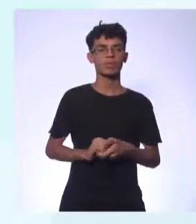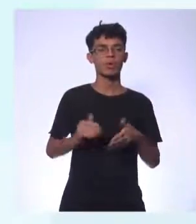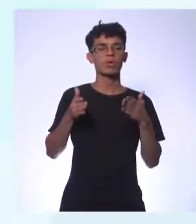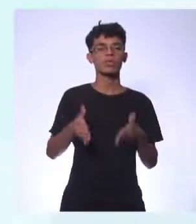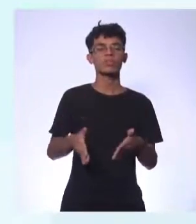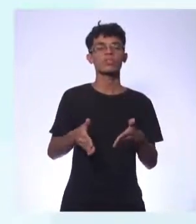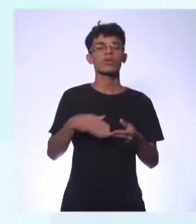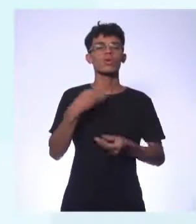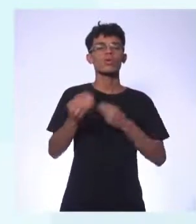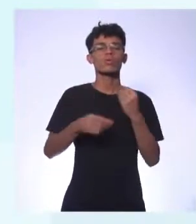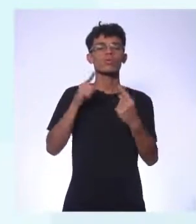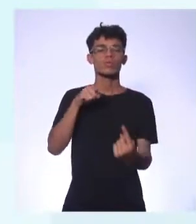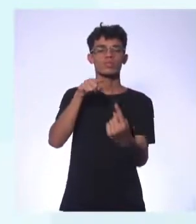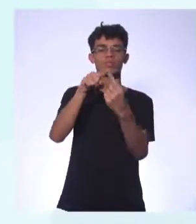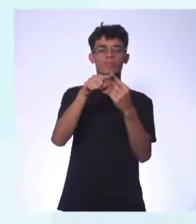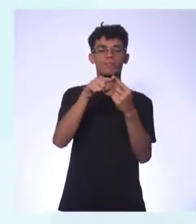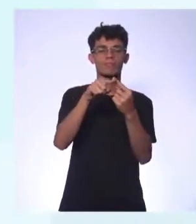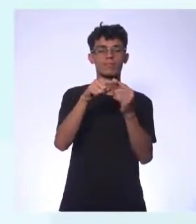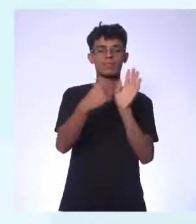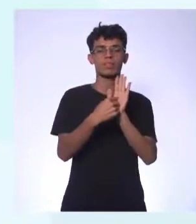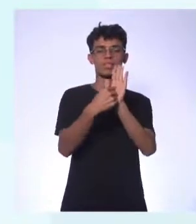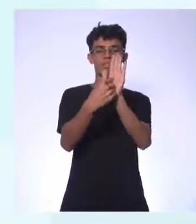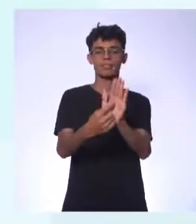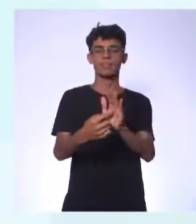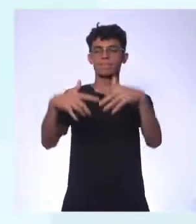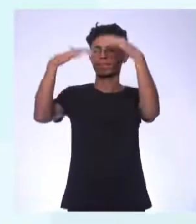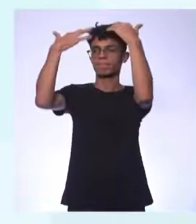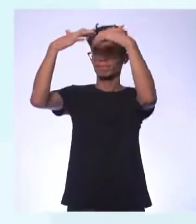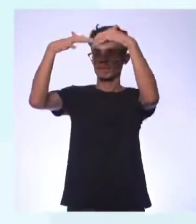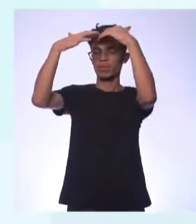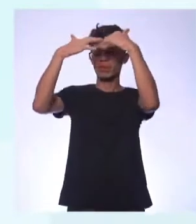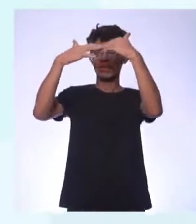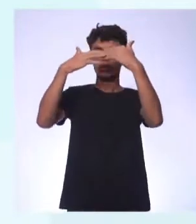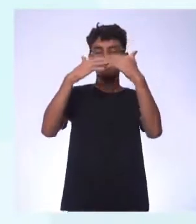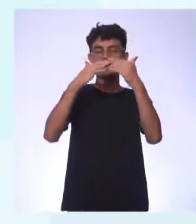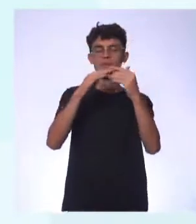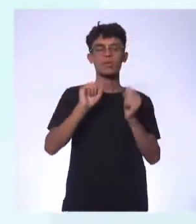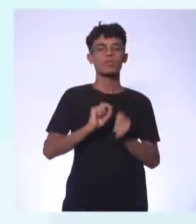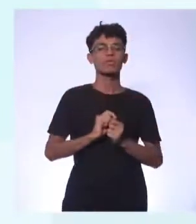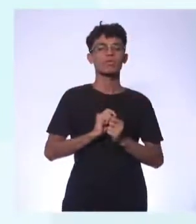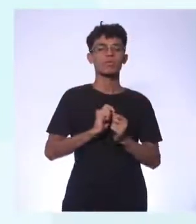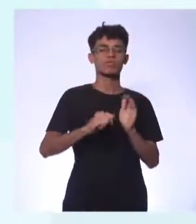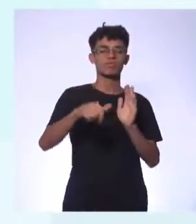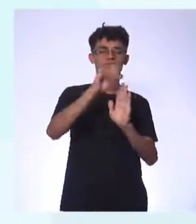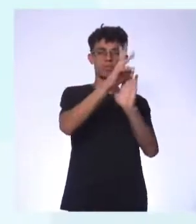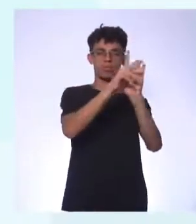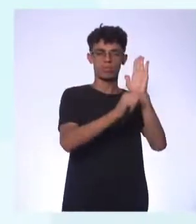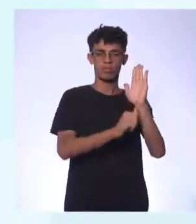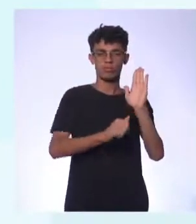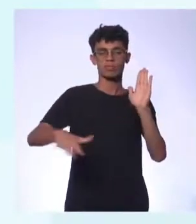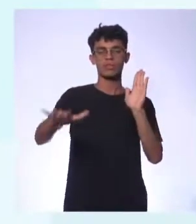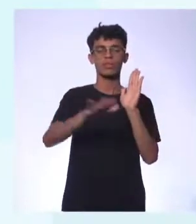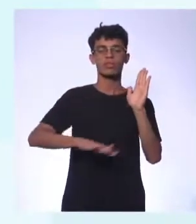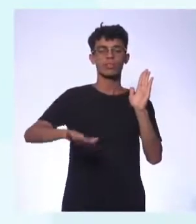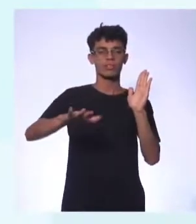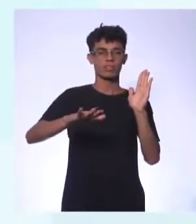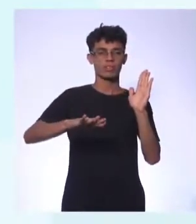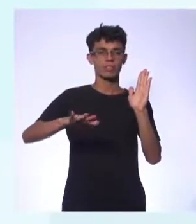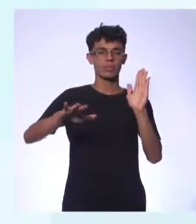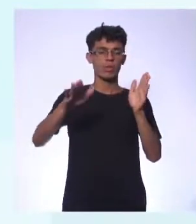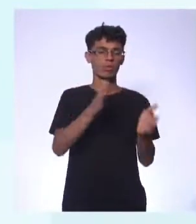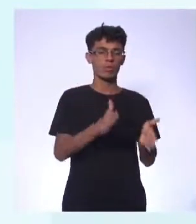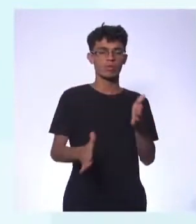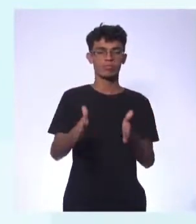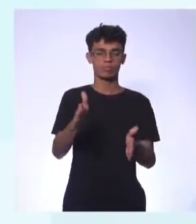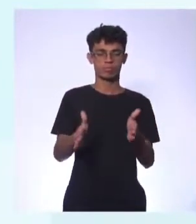nossa aula tem como objetivo apresentar e problematizar alguns dos principais símbolos nacionais construídos por diferentes